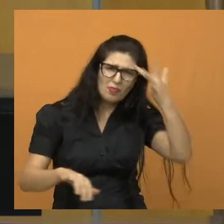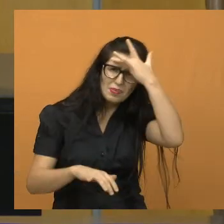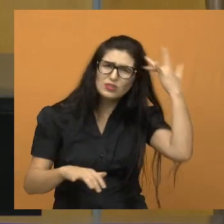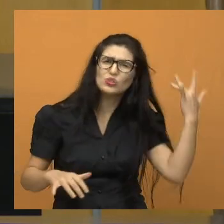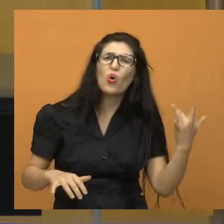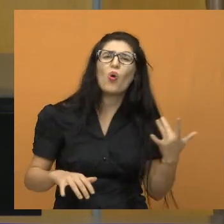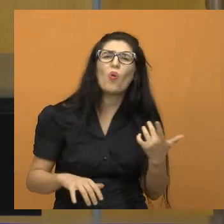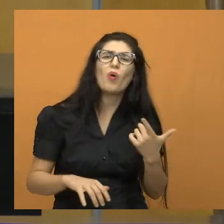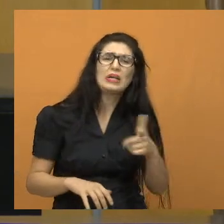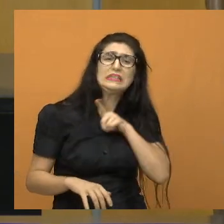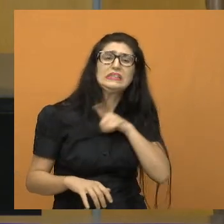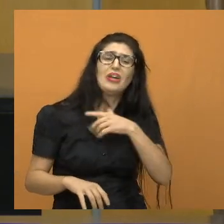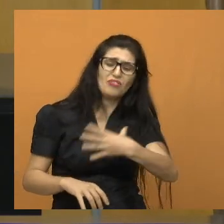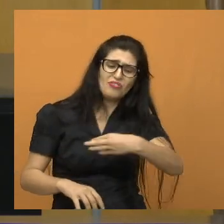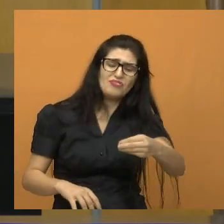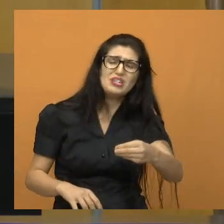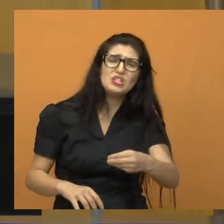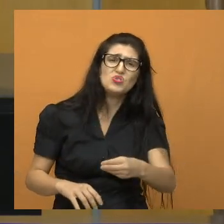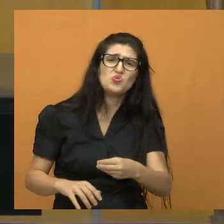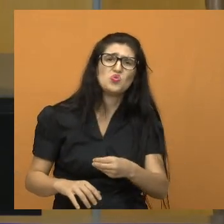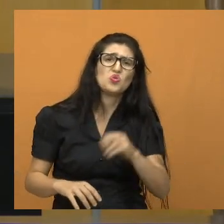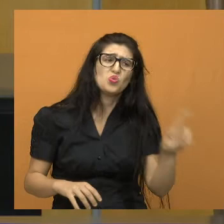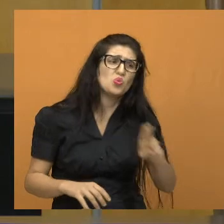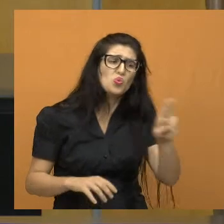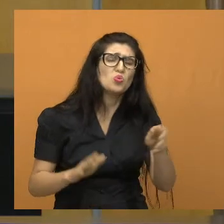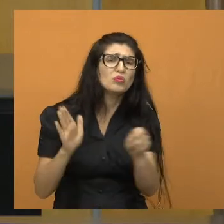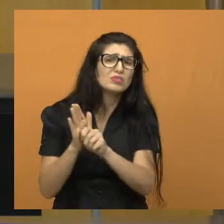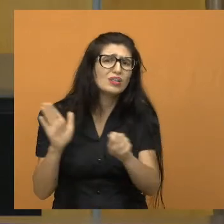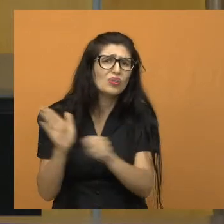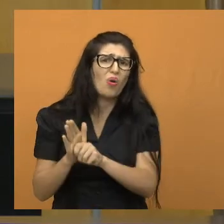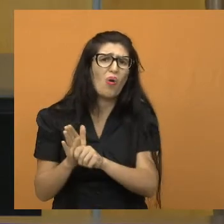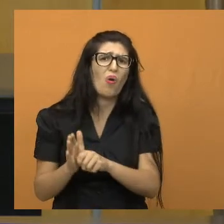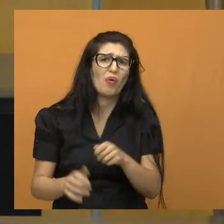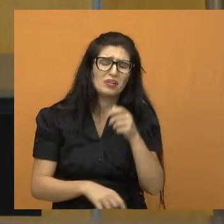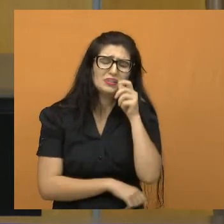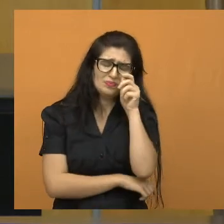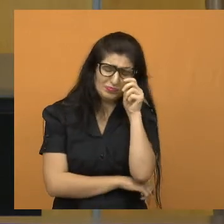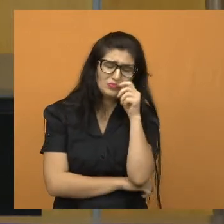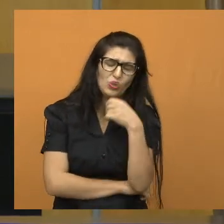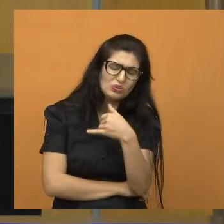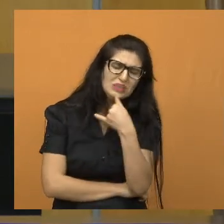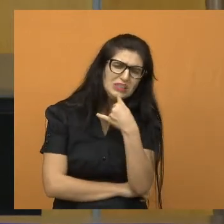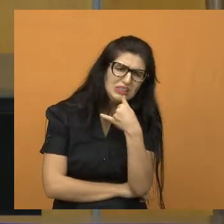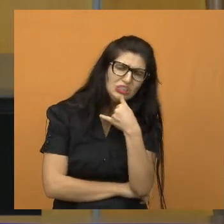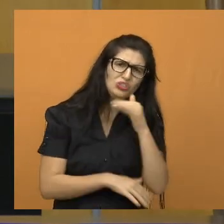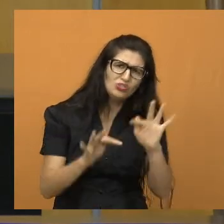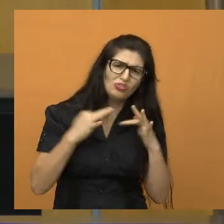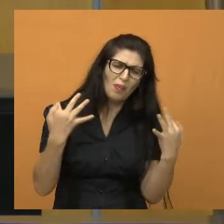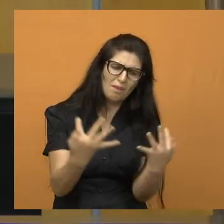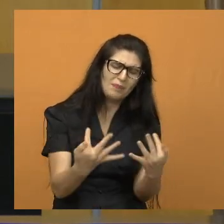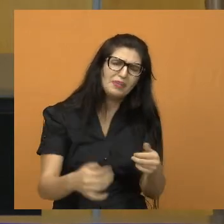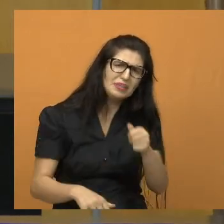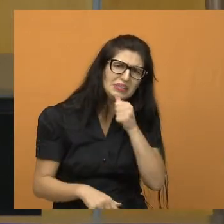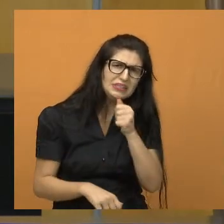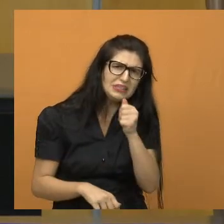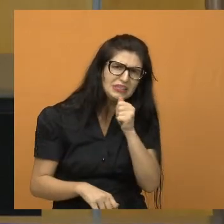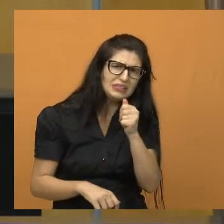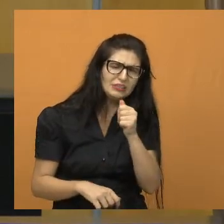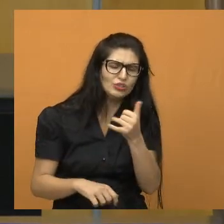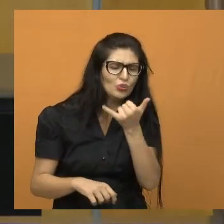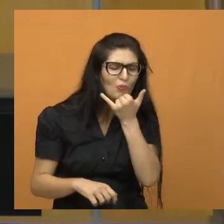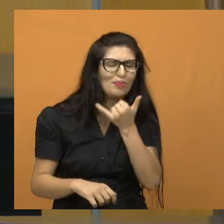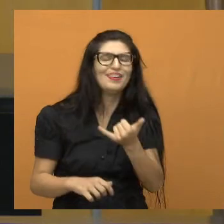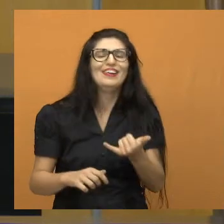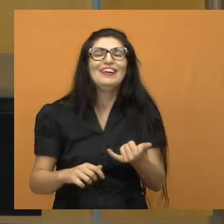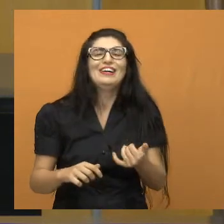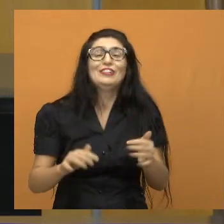E o quanto se demora para que se trate esse indivíduo? Então, o resgate, as pessoas estão demorando